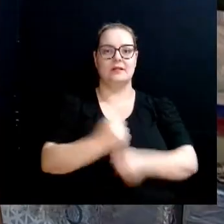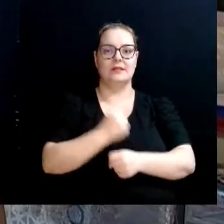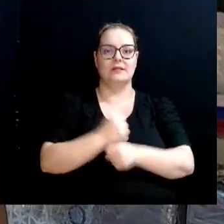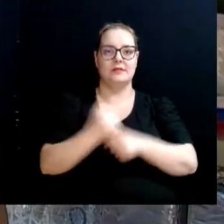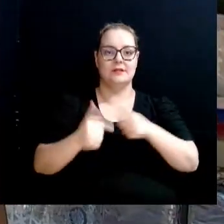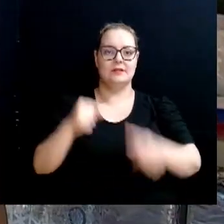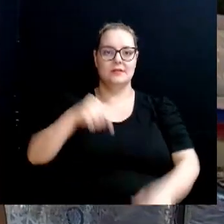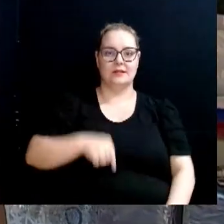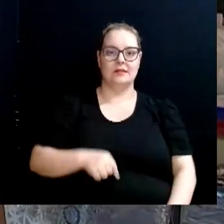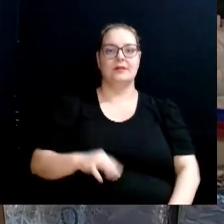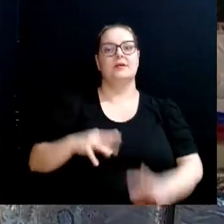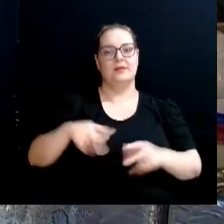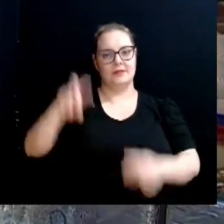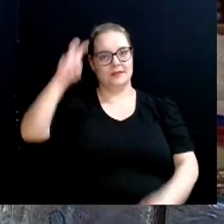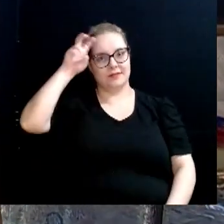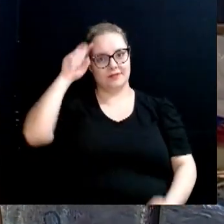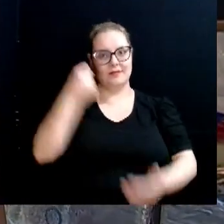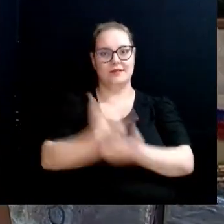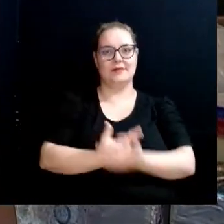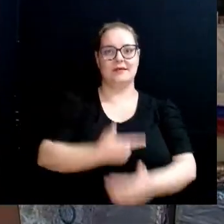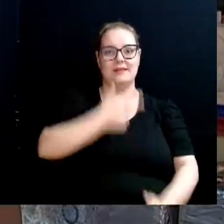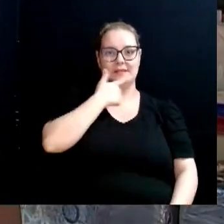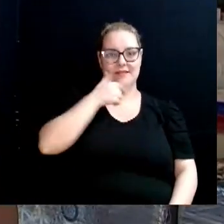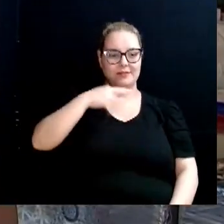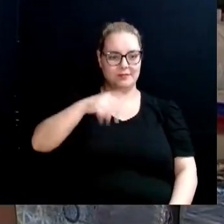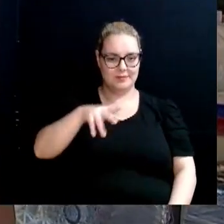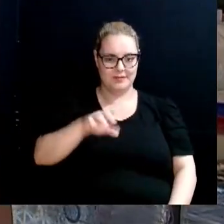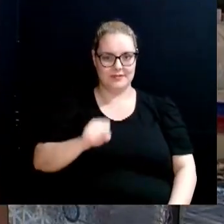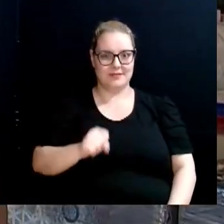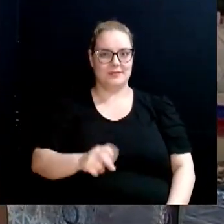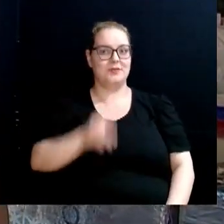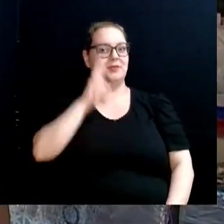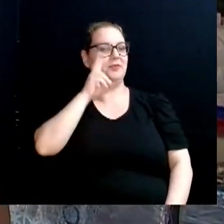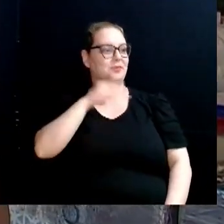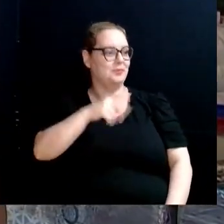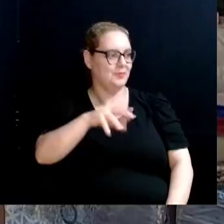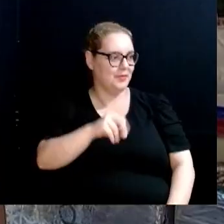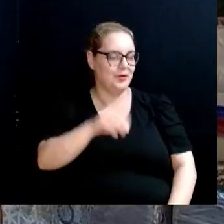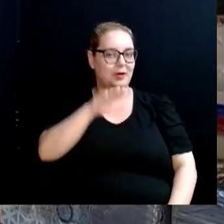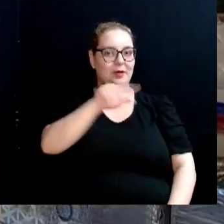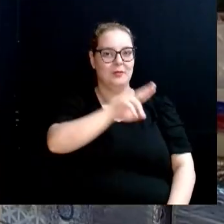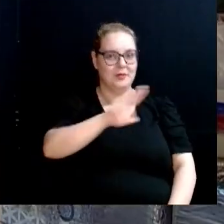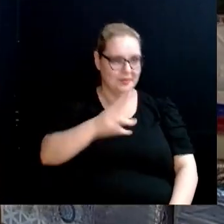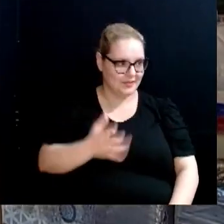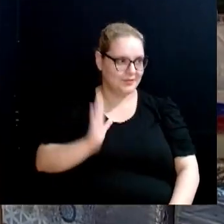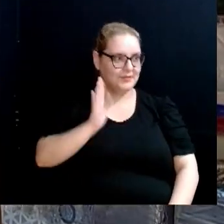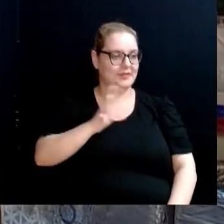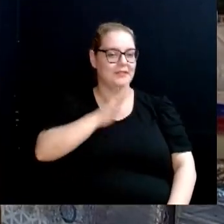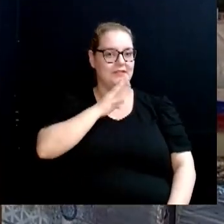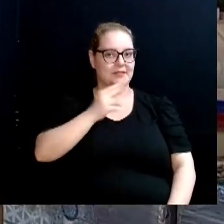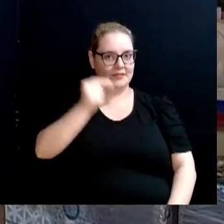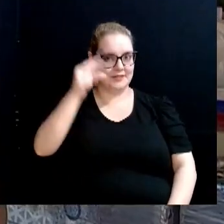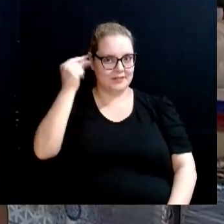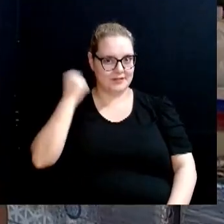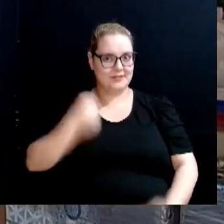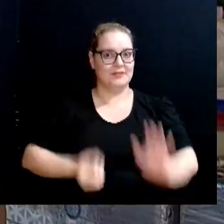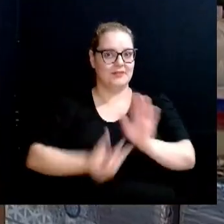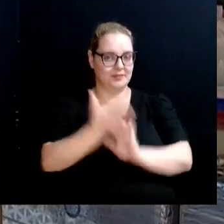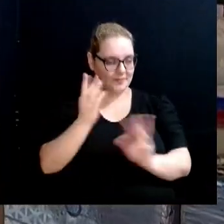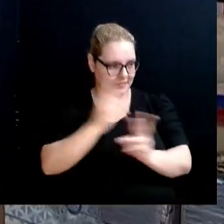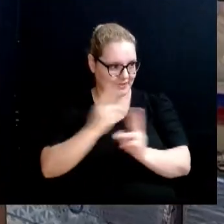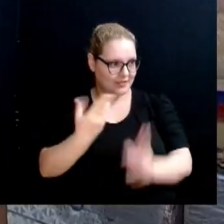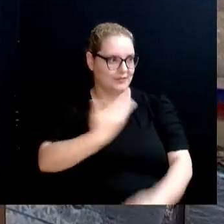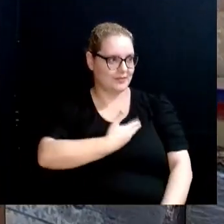quinta comprar o queijo do Marcos. E eu vi que o Marcos te chamou aqui pelo nome, você já se conhece há muito tempo, e cria essa relação de amizade também